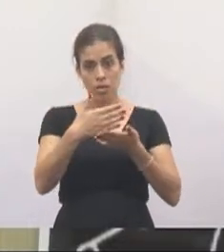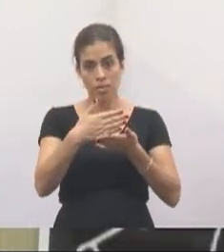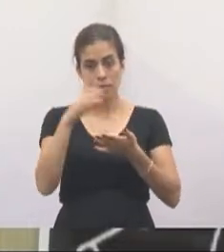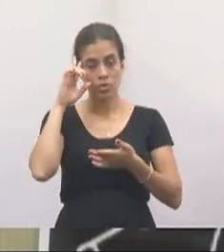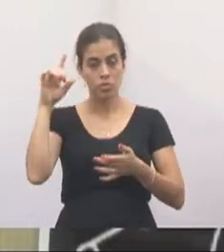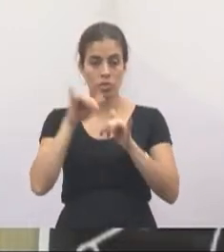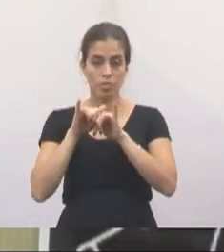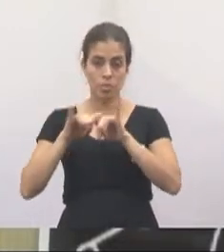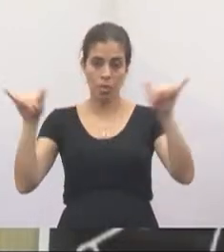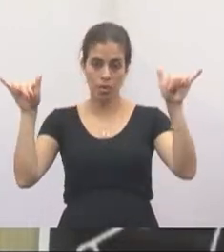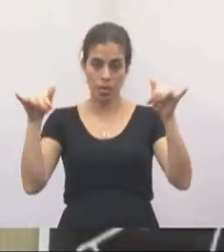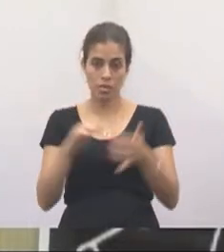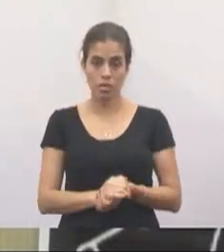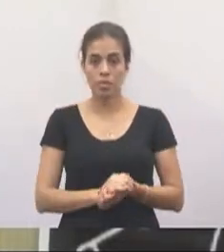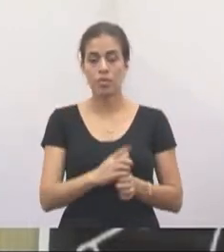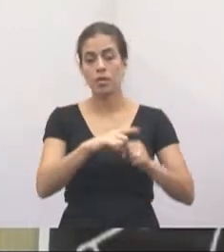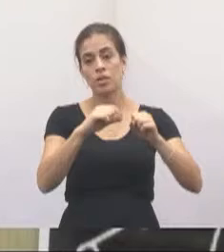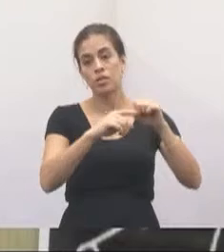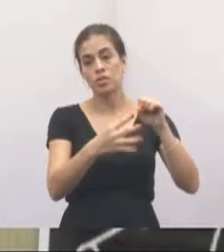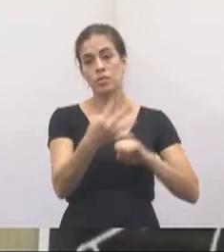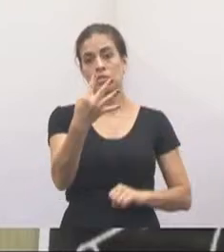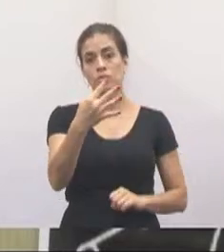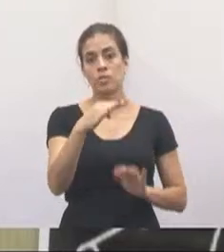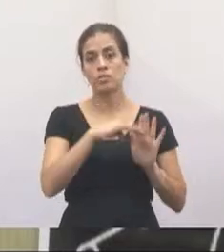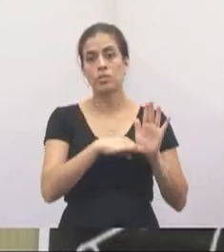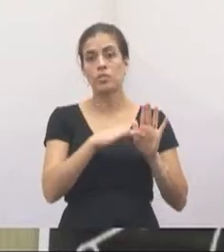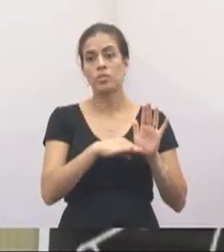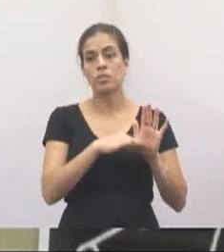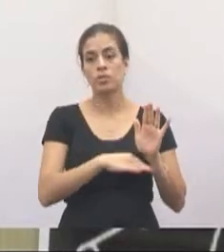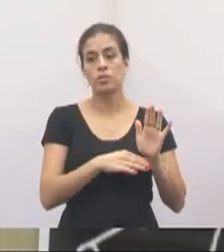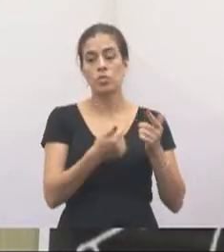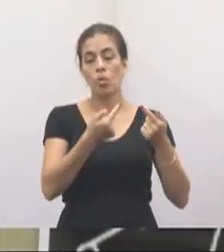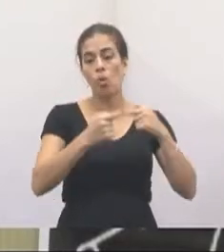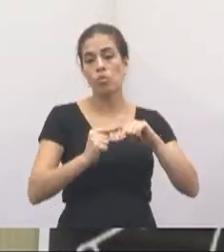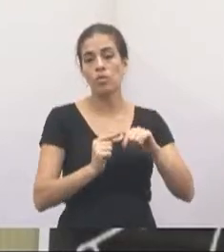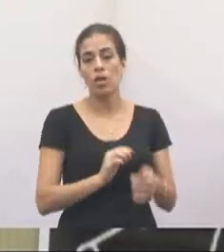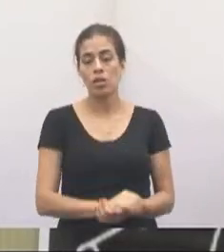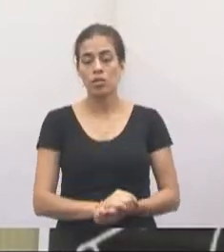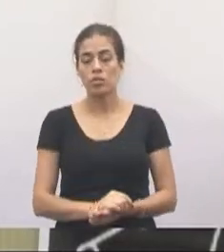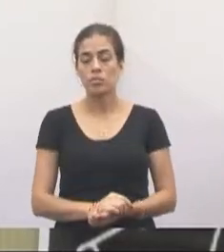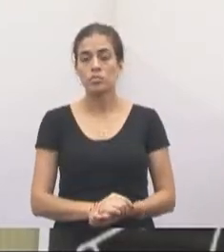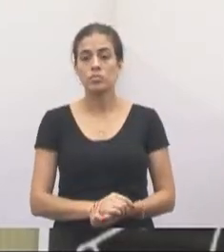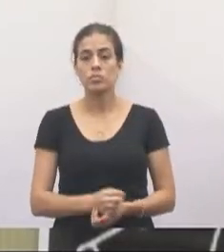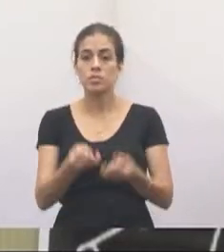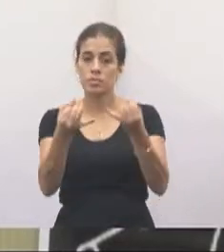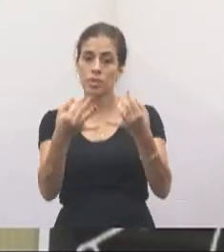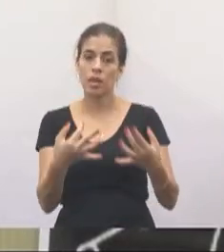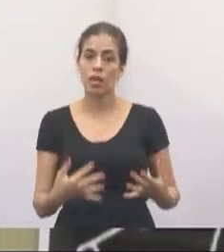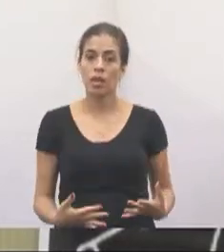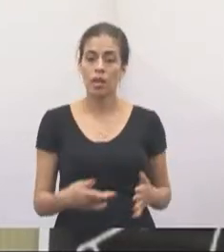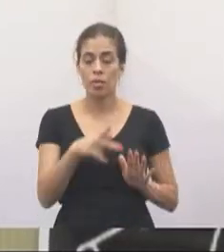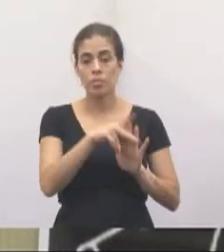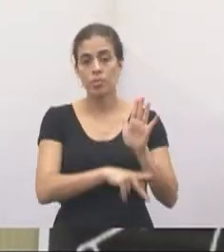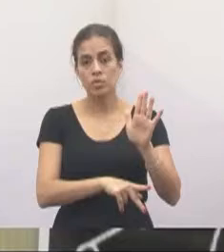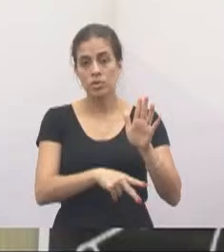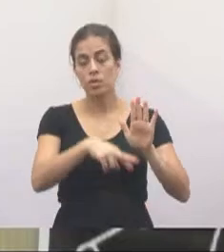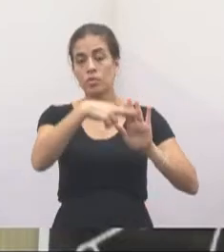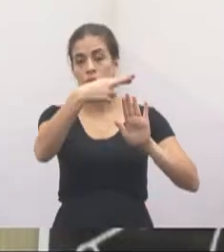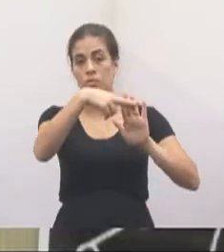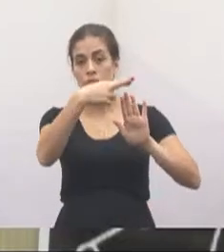data de sua publicação artigo 4to revoga-se as disposições em contrário justificativa o presente projeto de